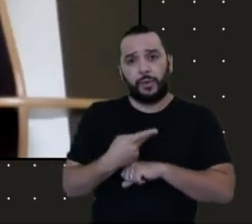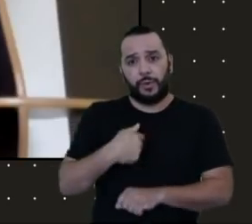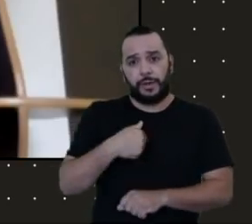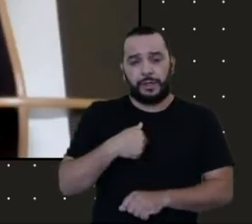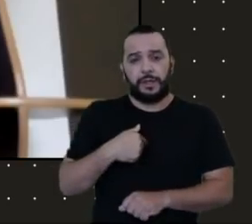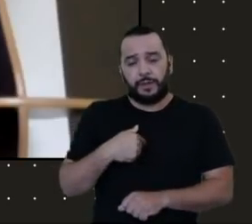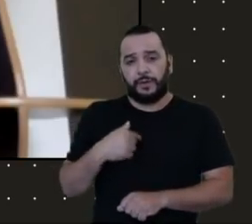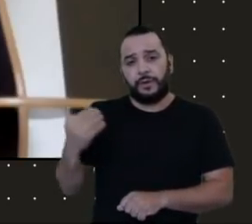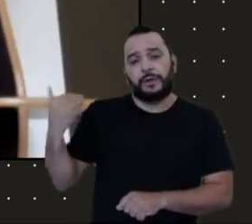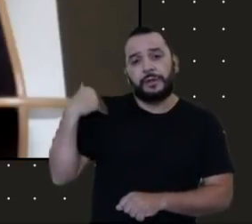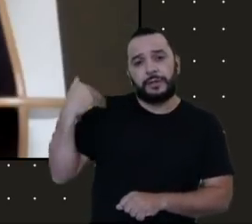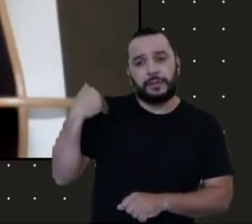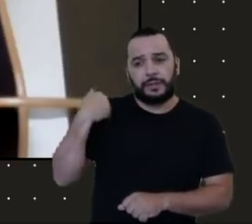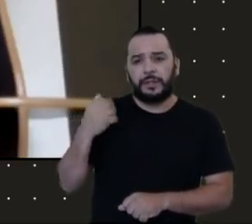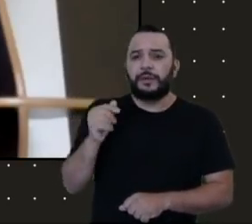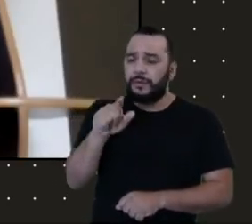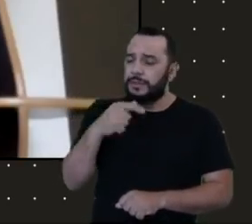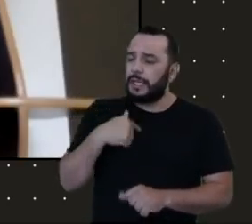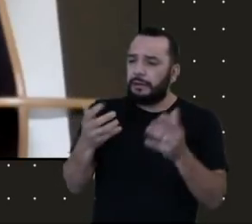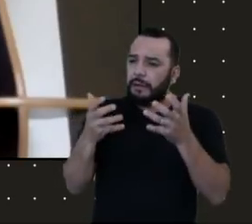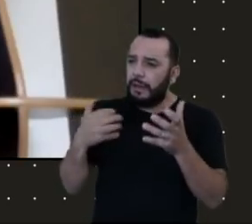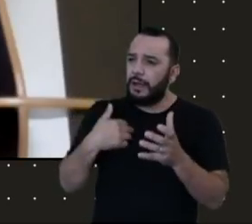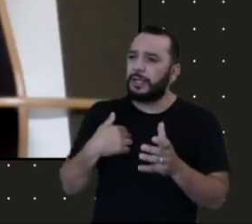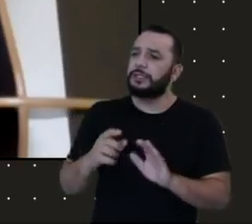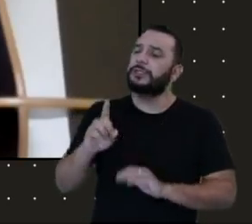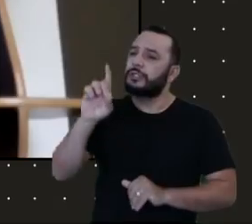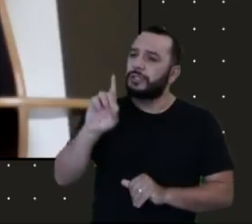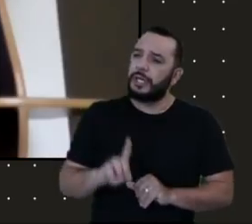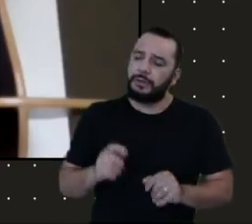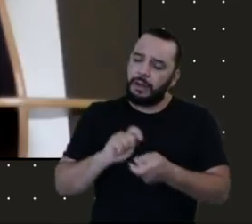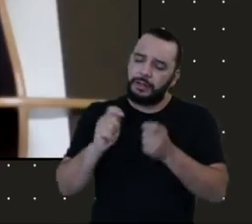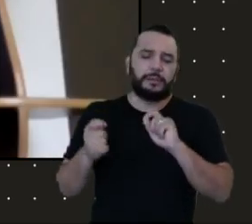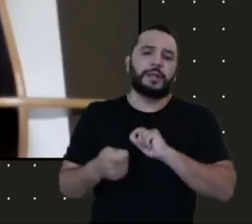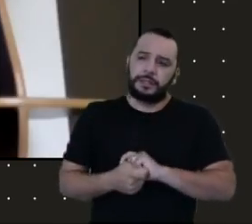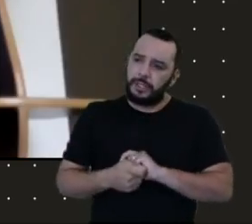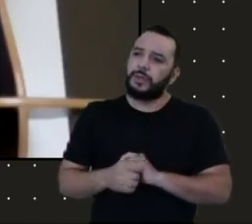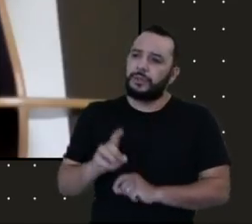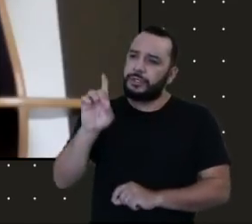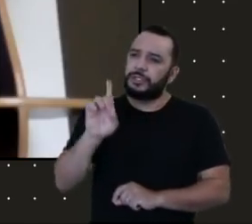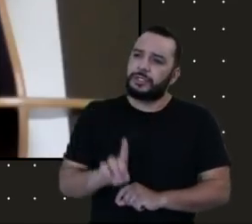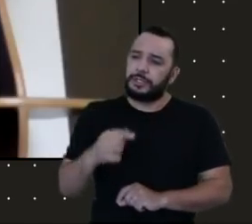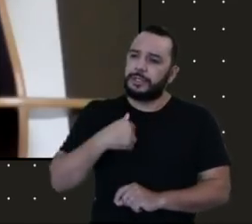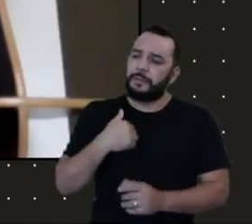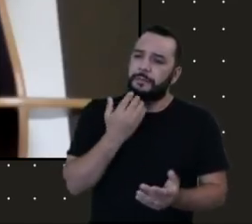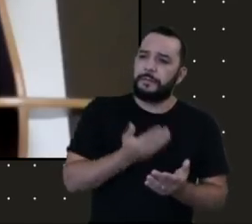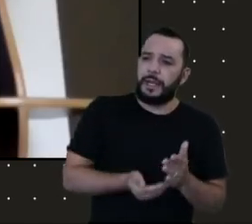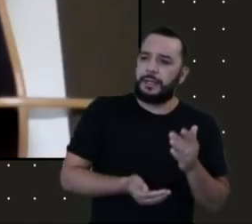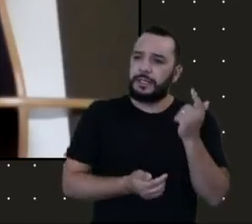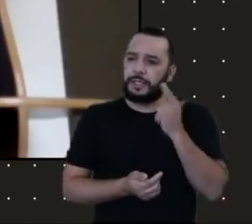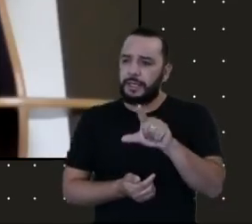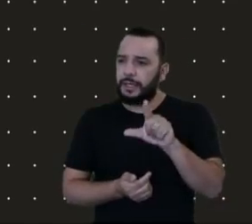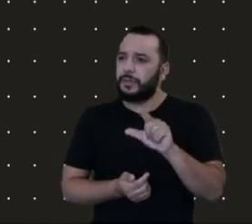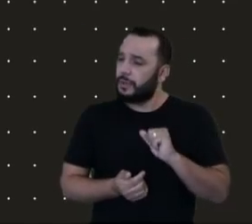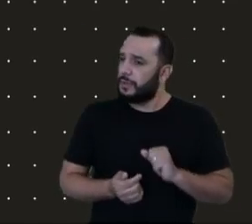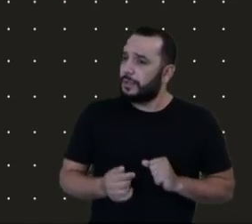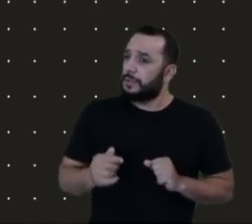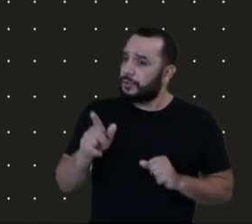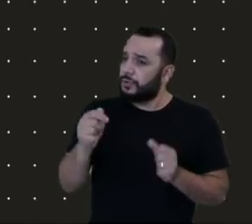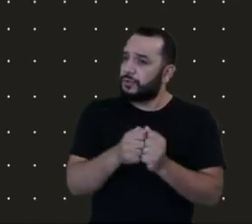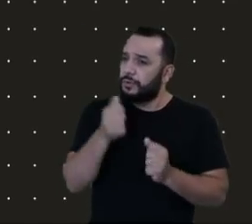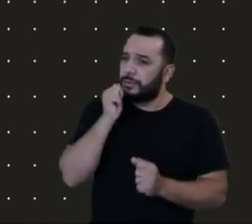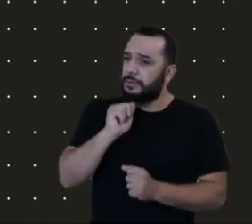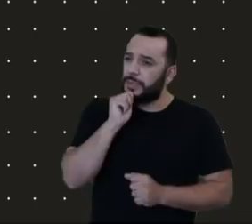Eu fui convidada pelo diretor que cuidava dos direitos autorais, tanto da Clarice, Guilherme Amaral, da Abramos, tanto da Clarice